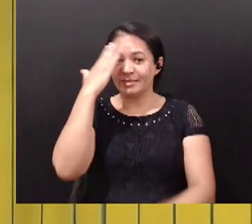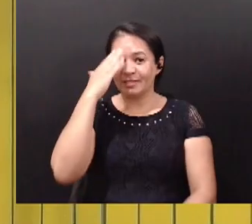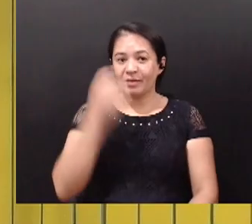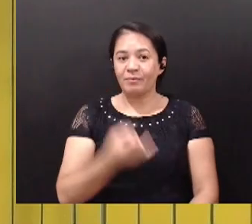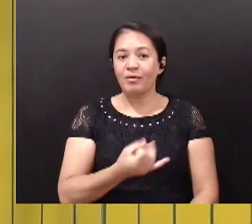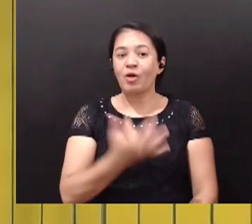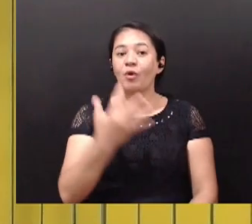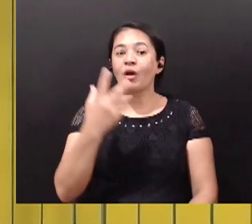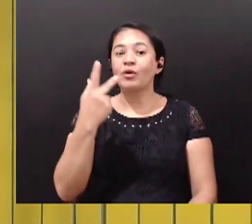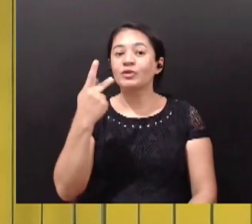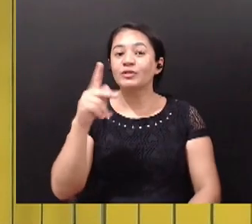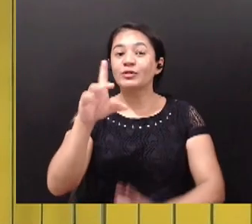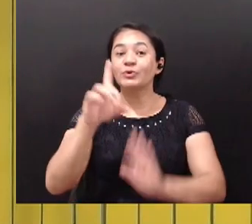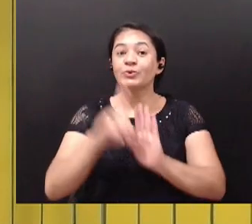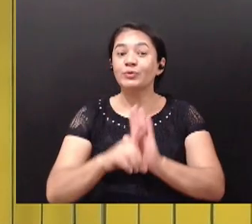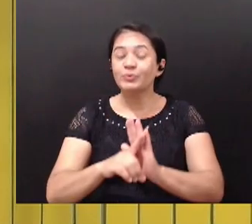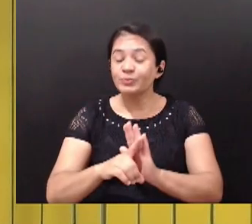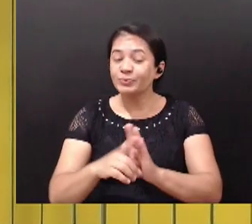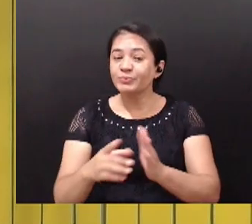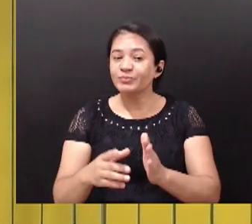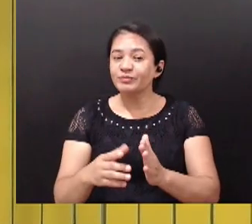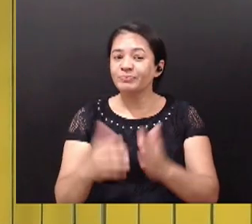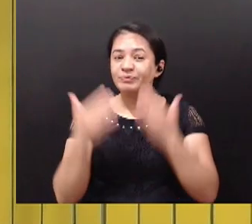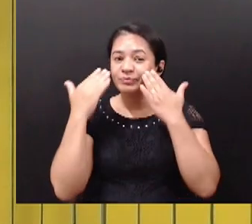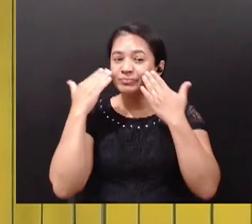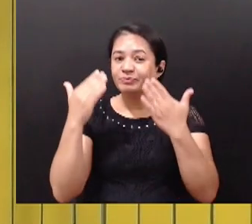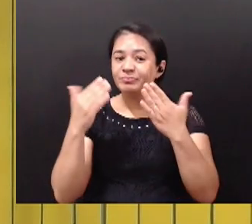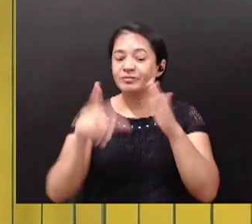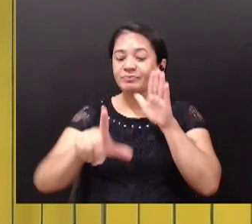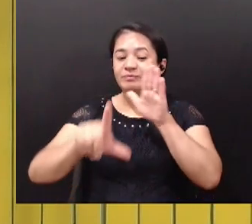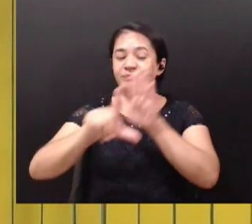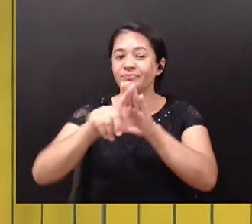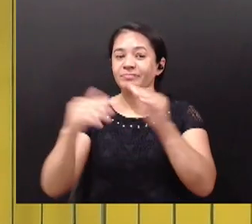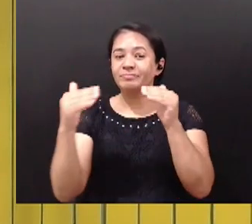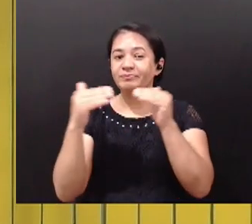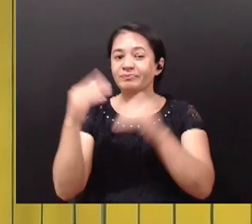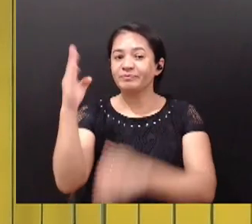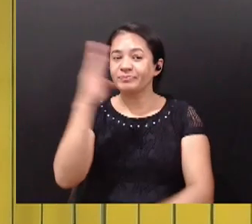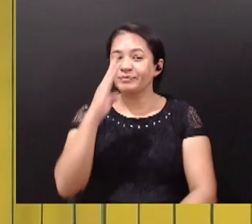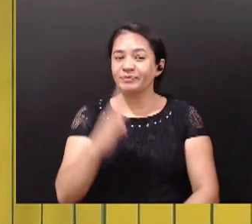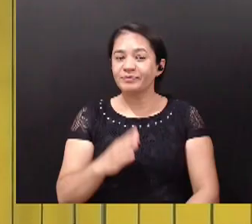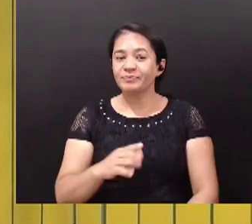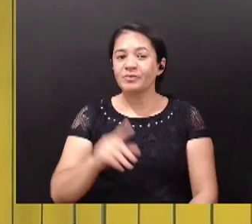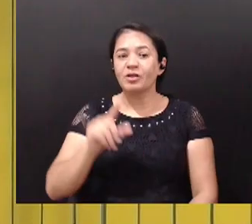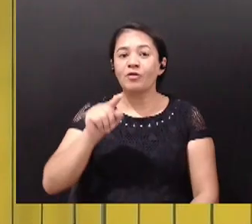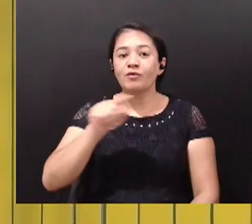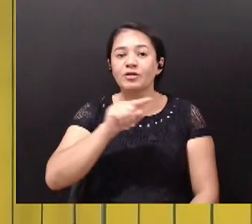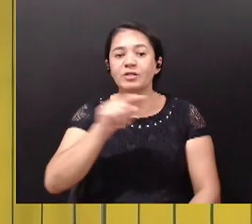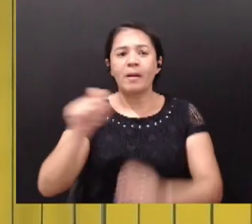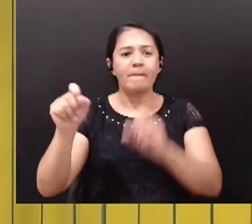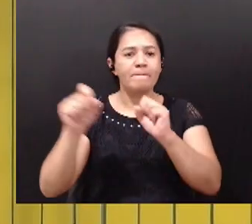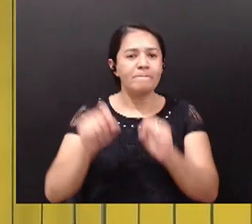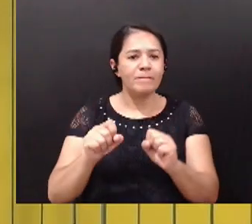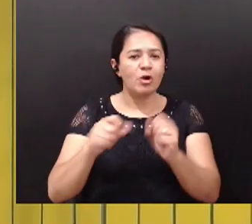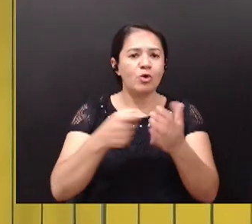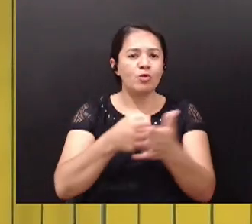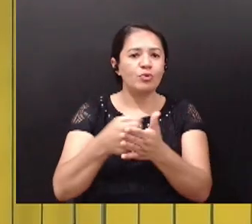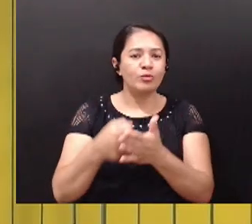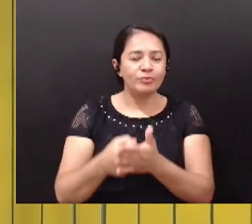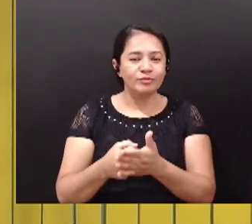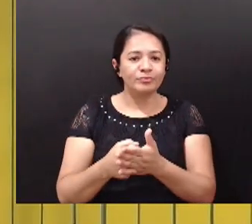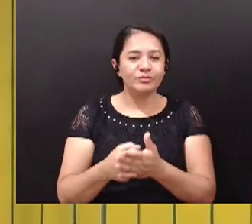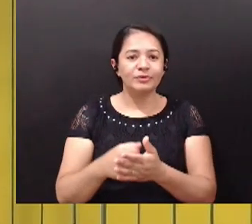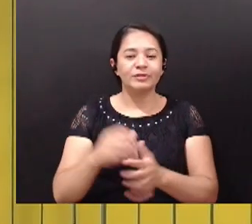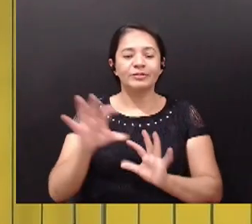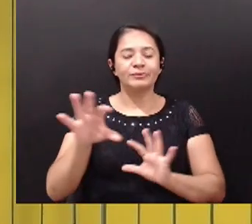seu direito diante da legislação brasileira, o que você pode exigir. E conte com a gente.